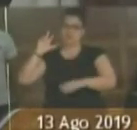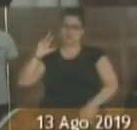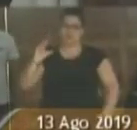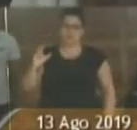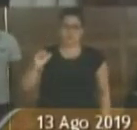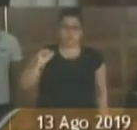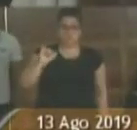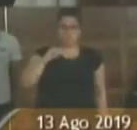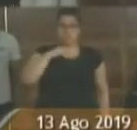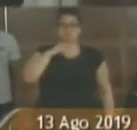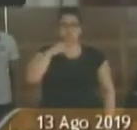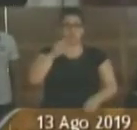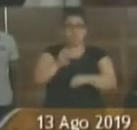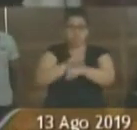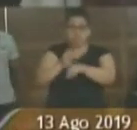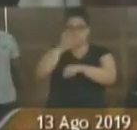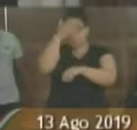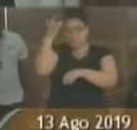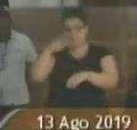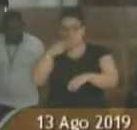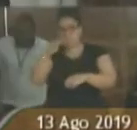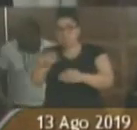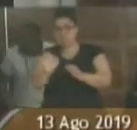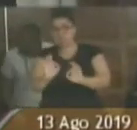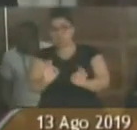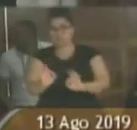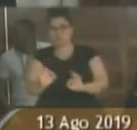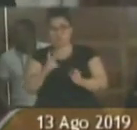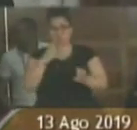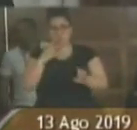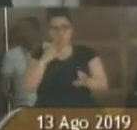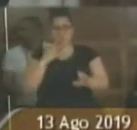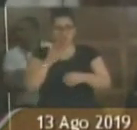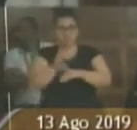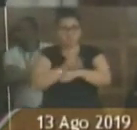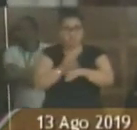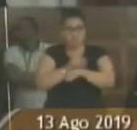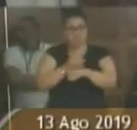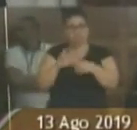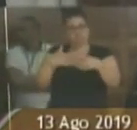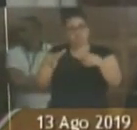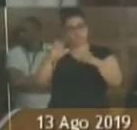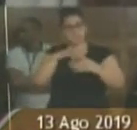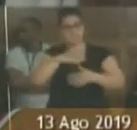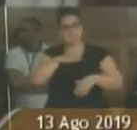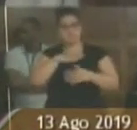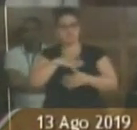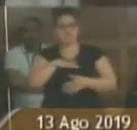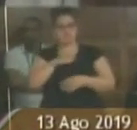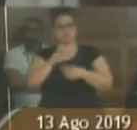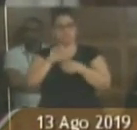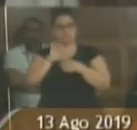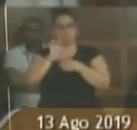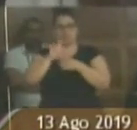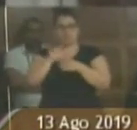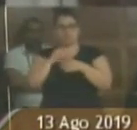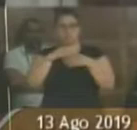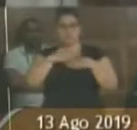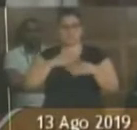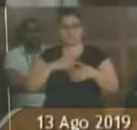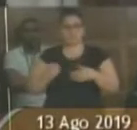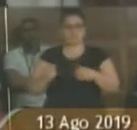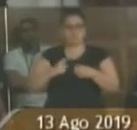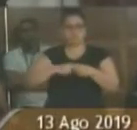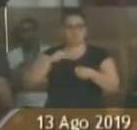ele não tirou férias. E ninguém falou nada. Aí esse ano agora, vamos falar da férias que vão tirar? Deixa o cara descansar. Rabelo, descansa e vem e presta